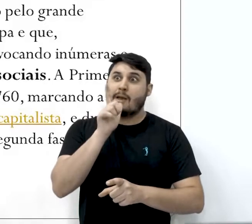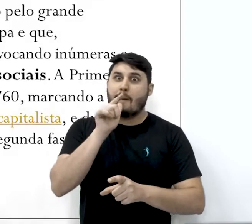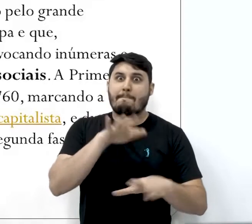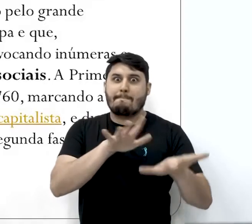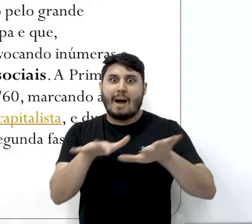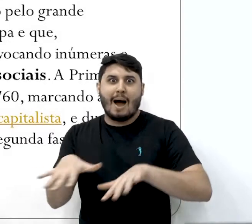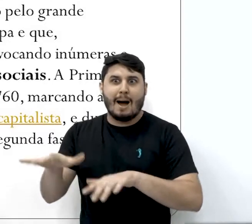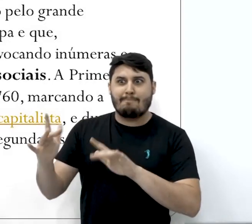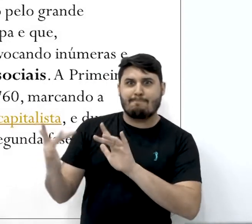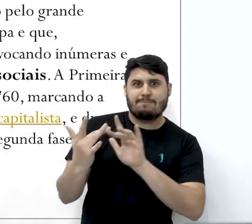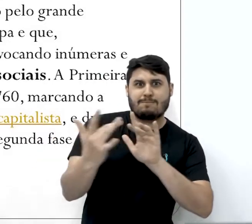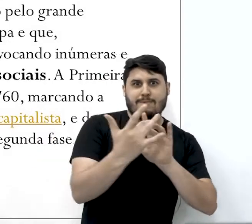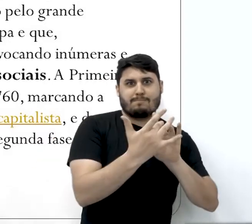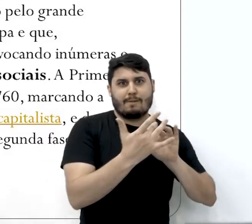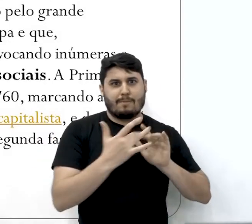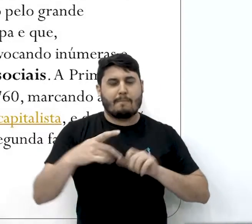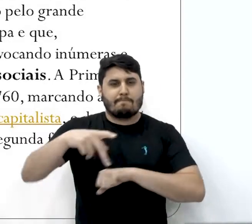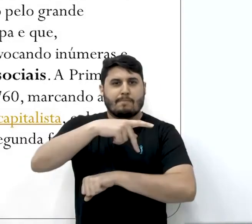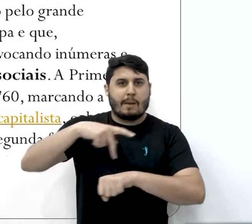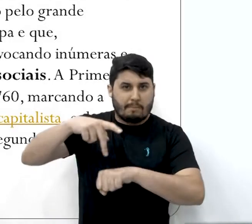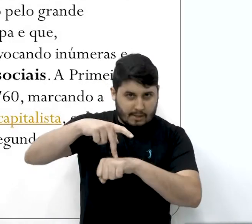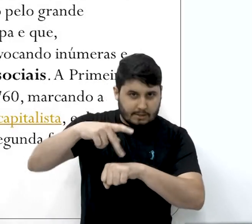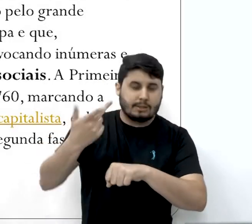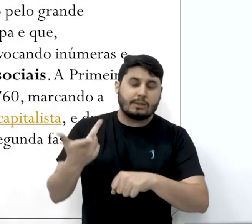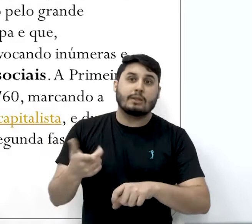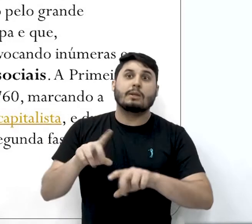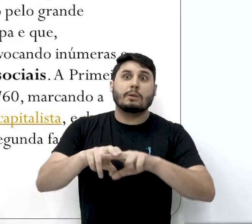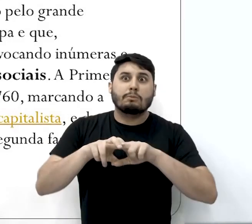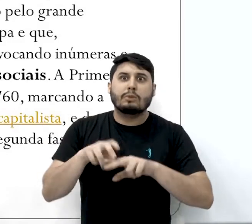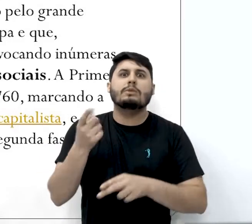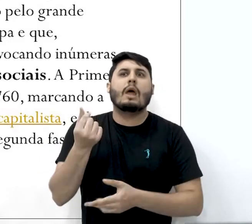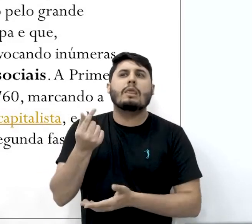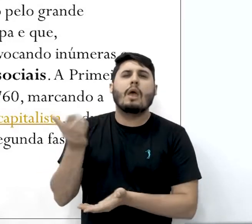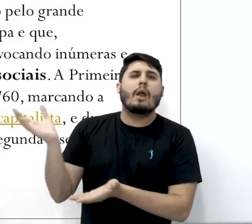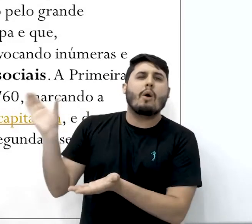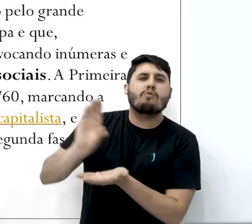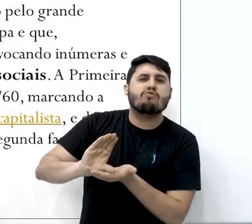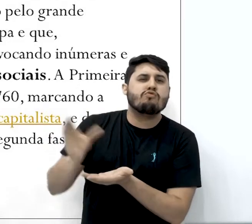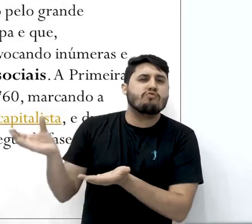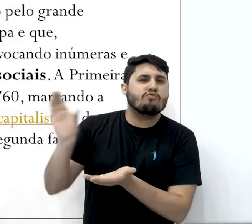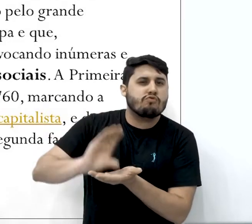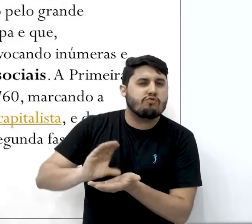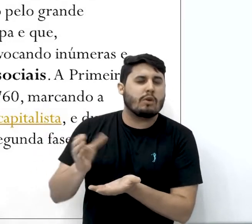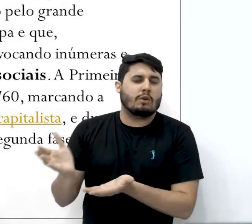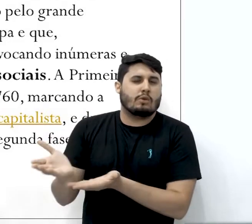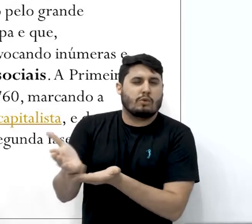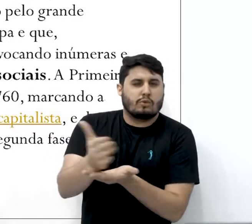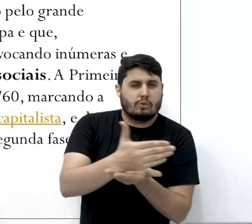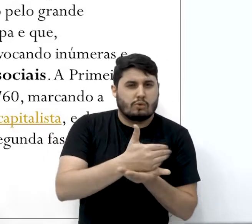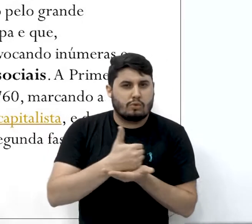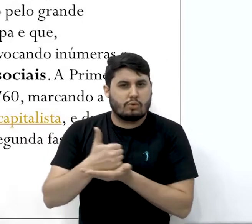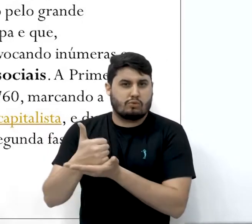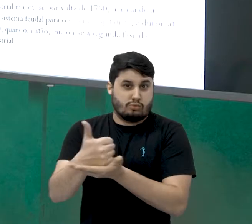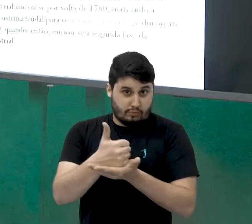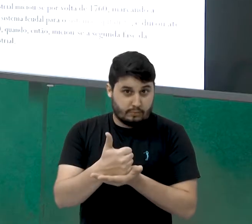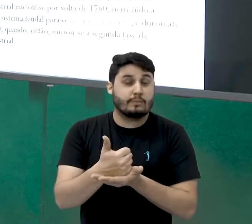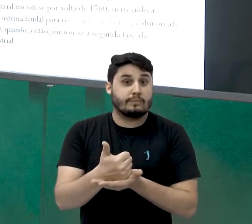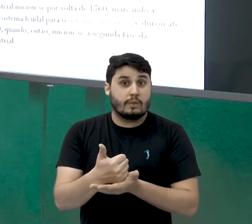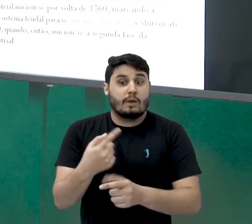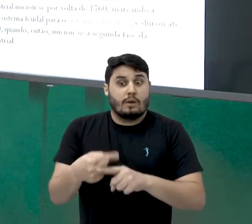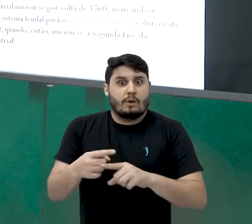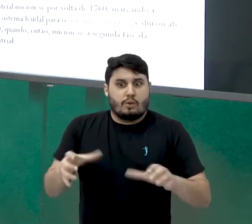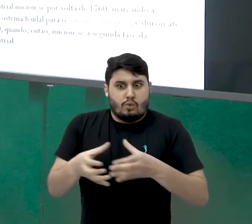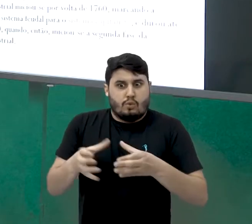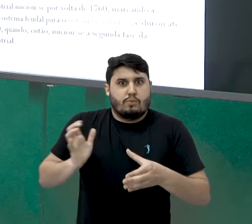recurso, muito capital, né, chamado de capital mercantil. Esse capital que a burguesa passou a administrar,